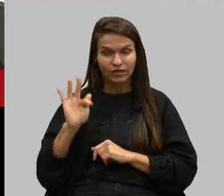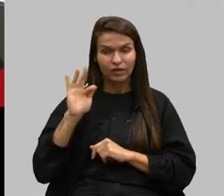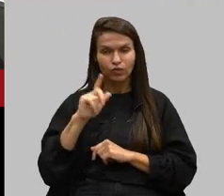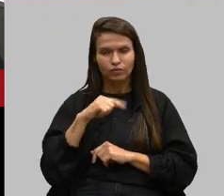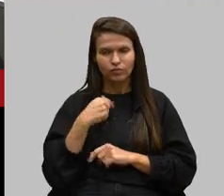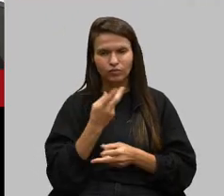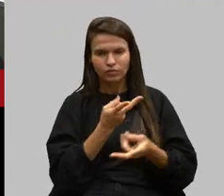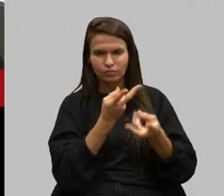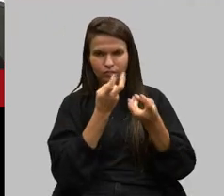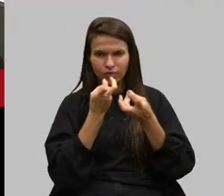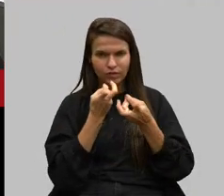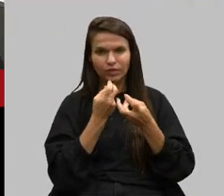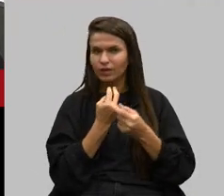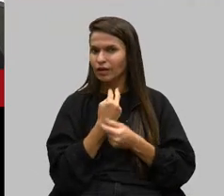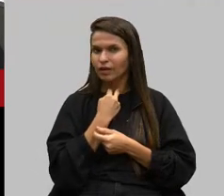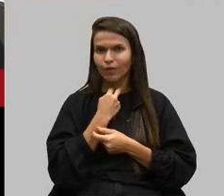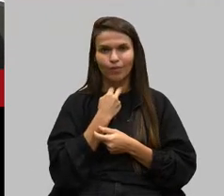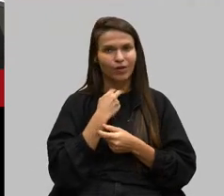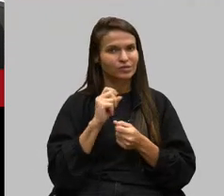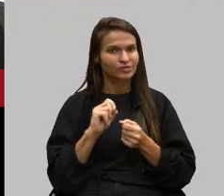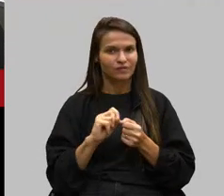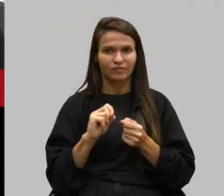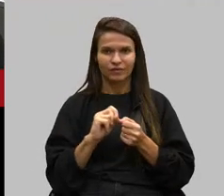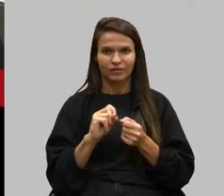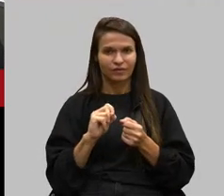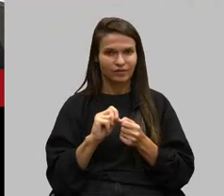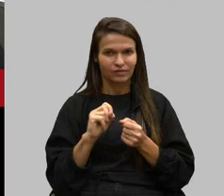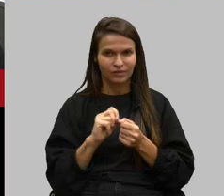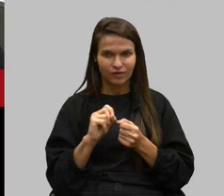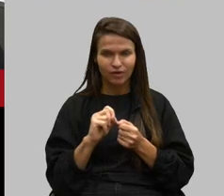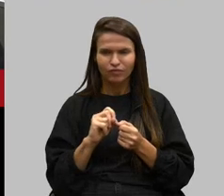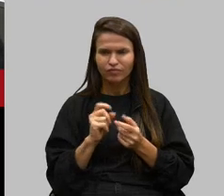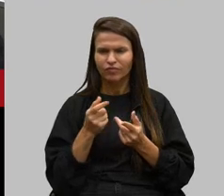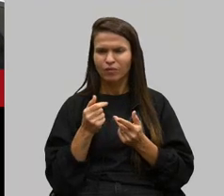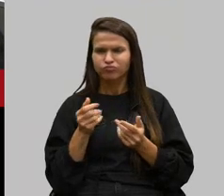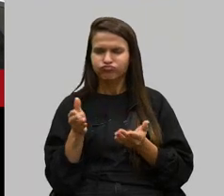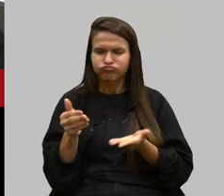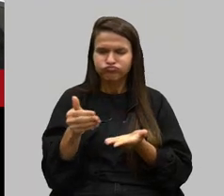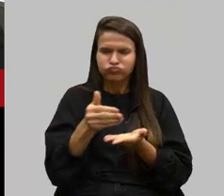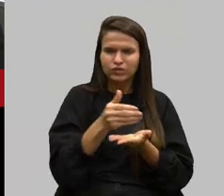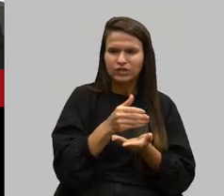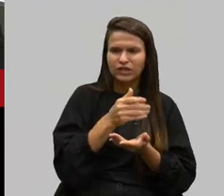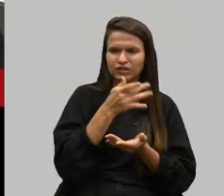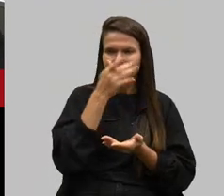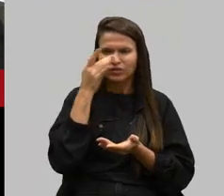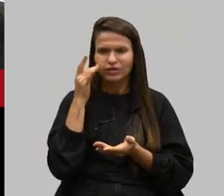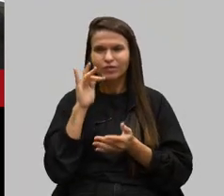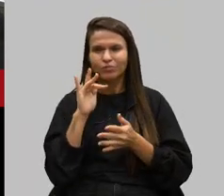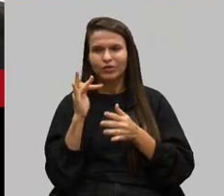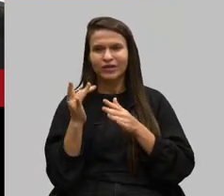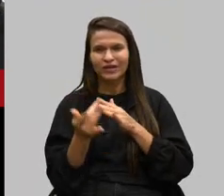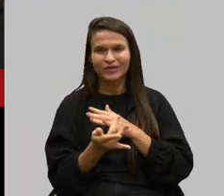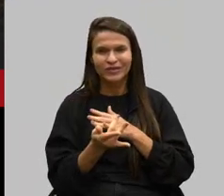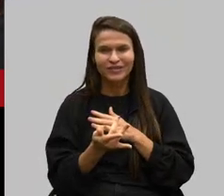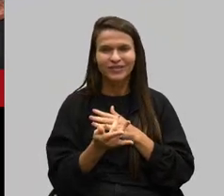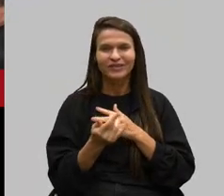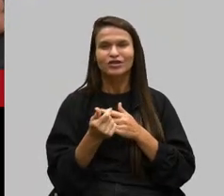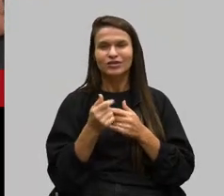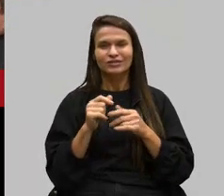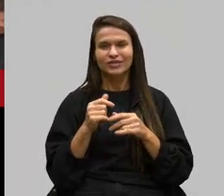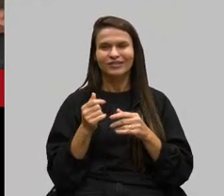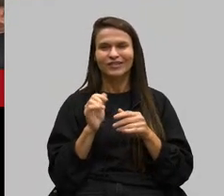vê como não pode ser feita quer dizer vamos reunir os blogueiros aqui pra gente pautar e soltar fake News e falar as